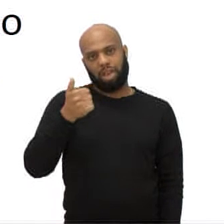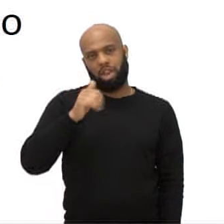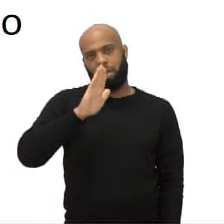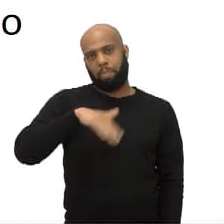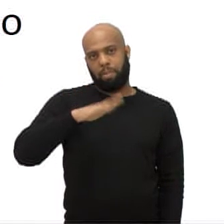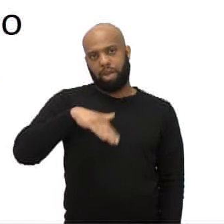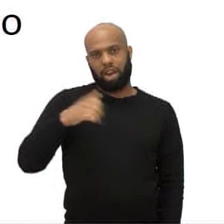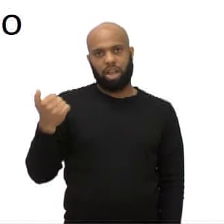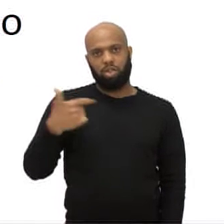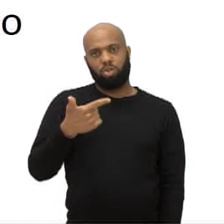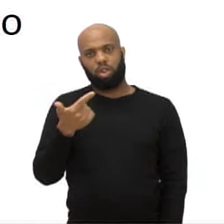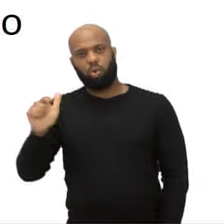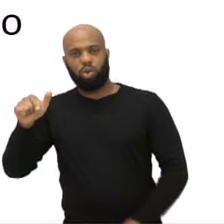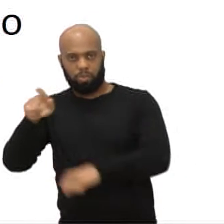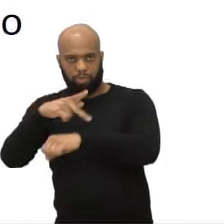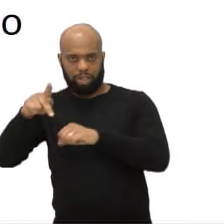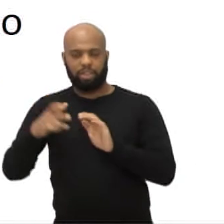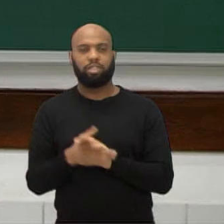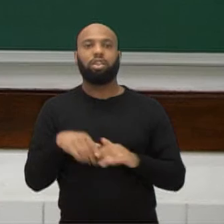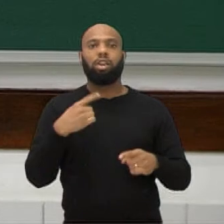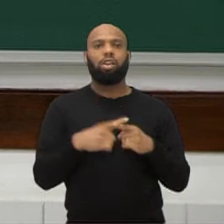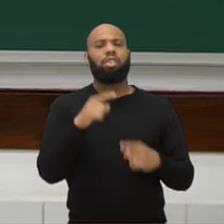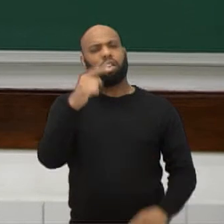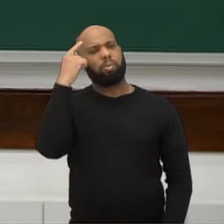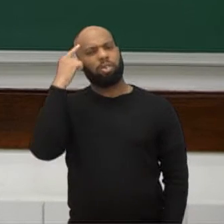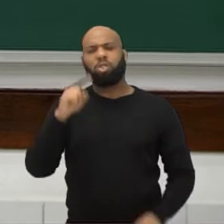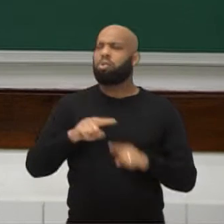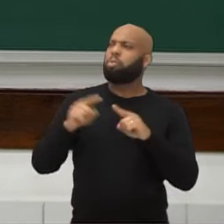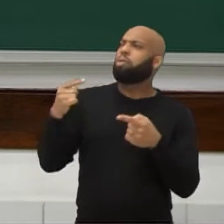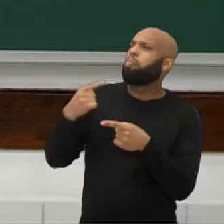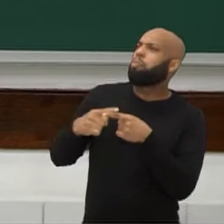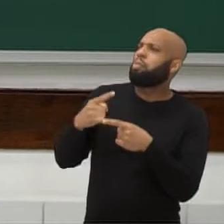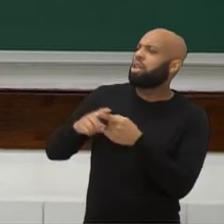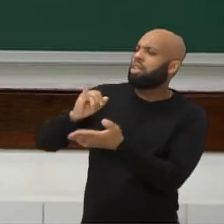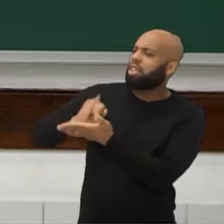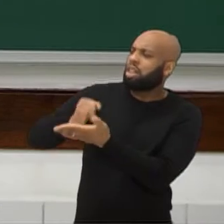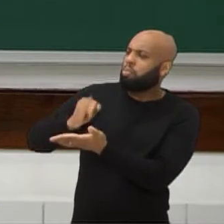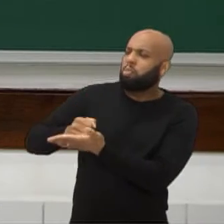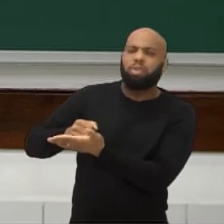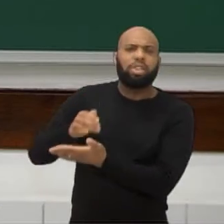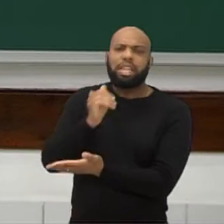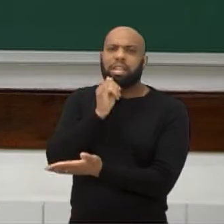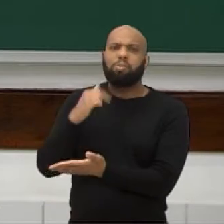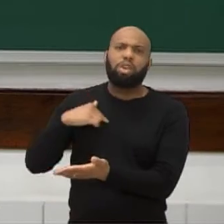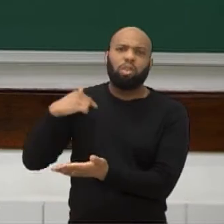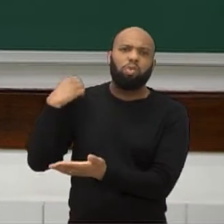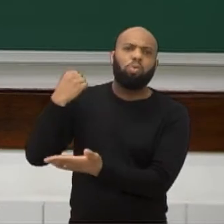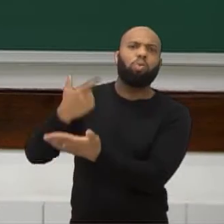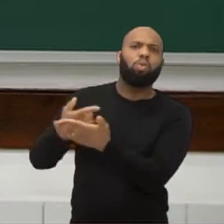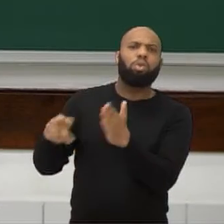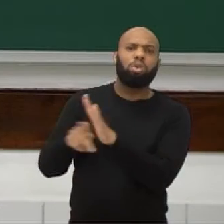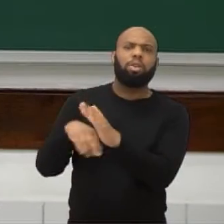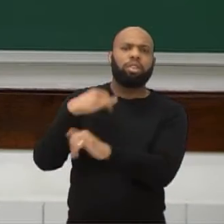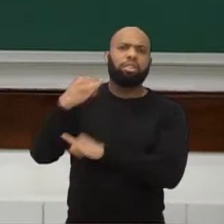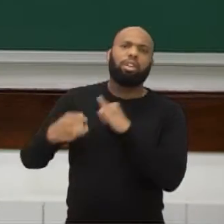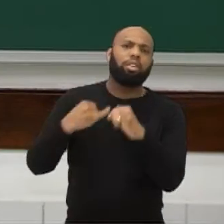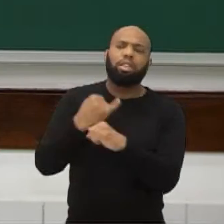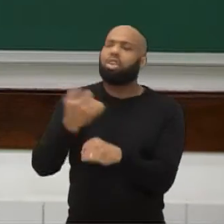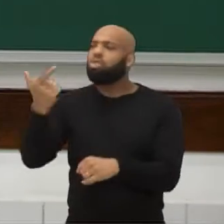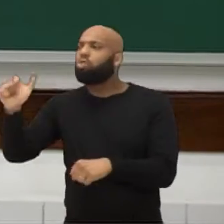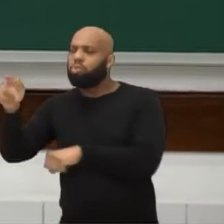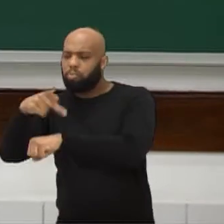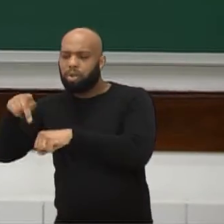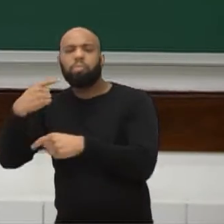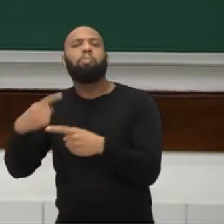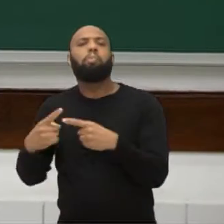o estrangeiro. Talvez você estivesse pensando, mas por que cobra imposto sobre uma compra que eu estou fazendo online em outro